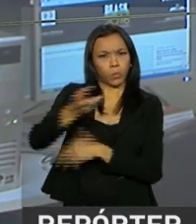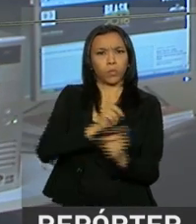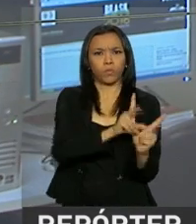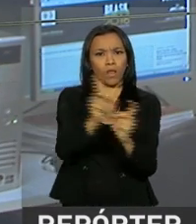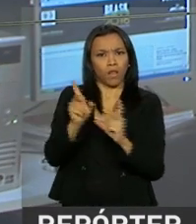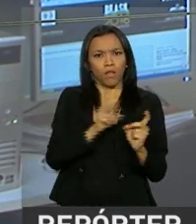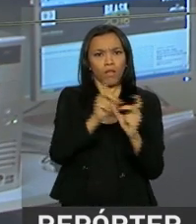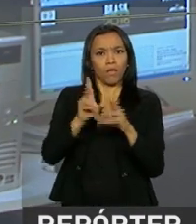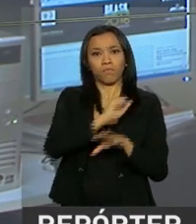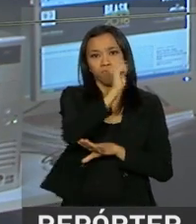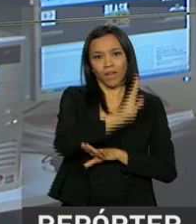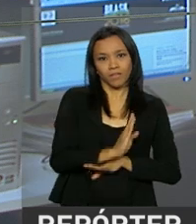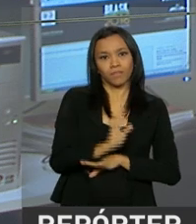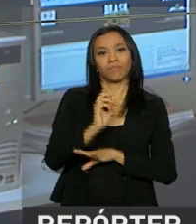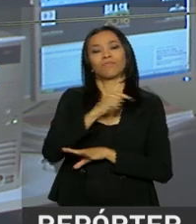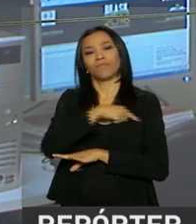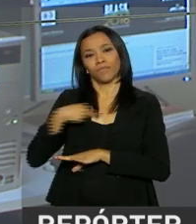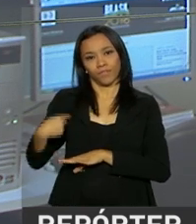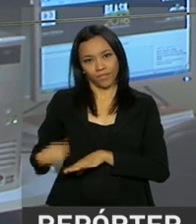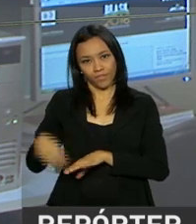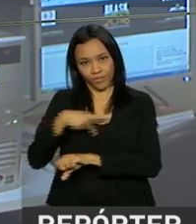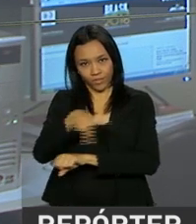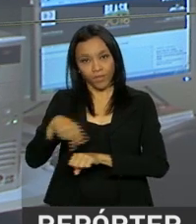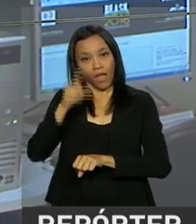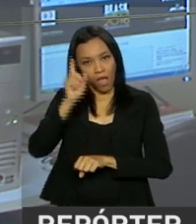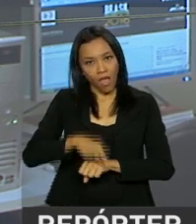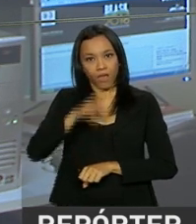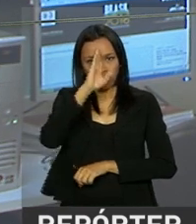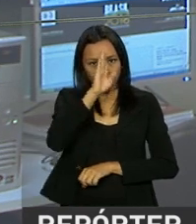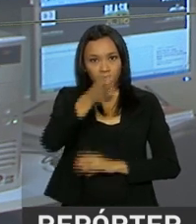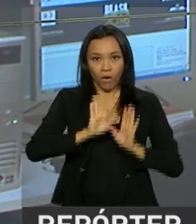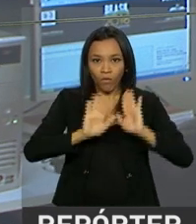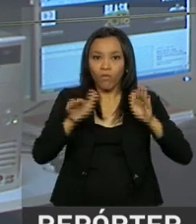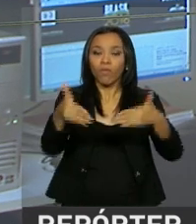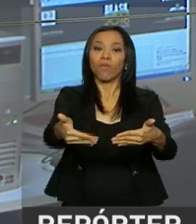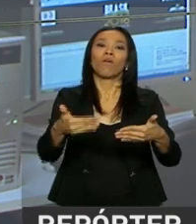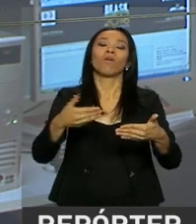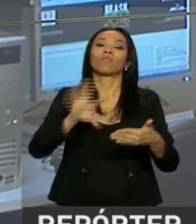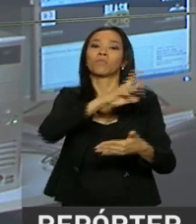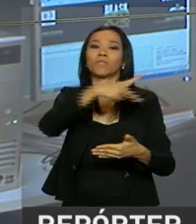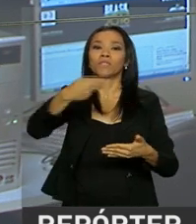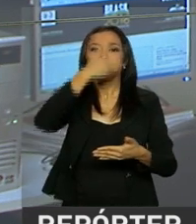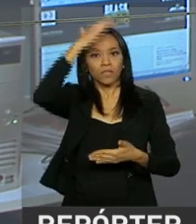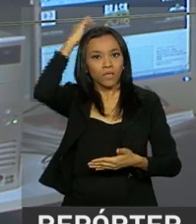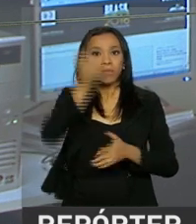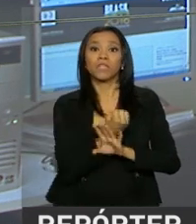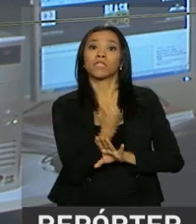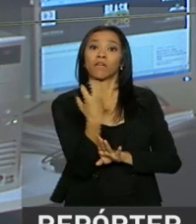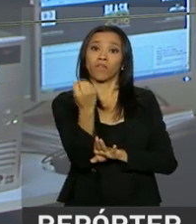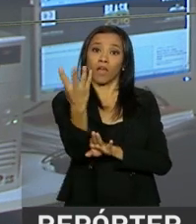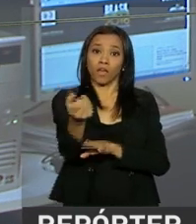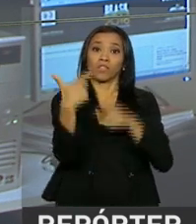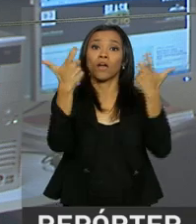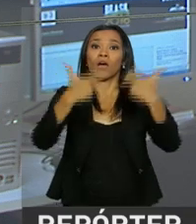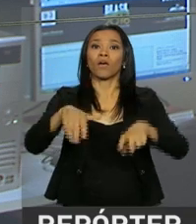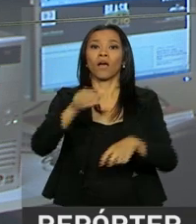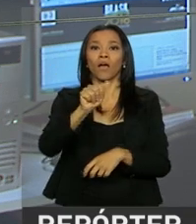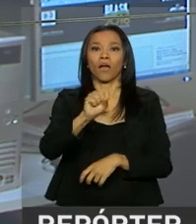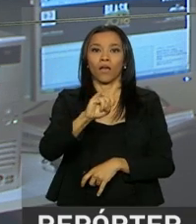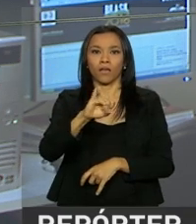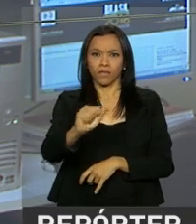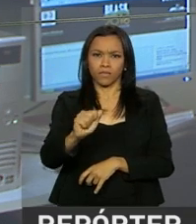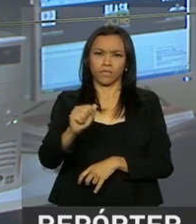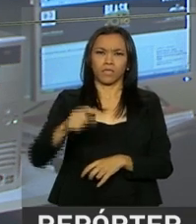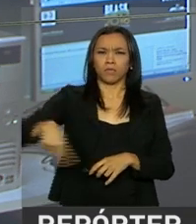com a China. Essa é a prioridade do presidente Michel Temer em viagem ao país asiático. A uma plateia de